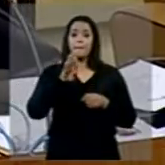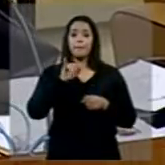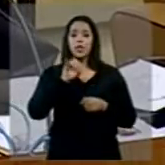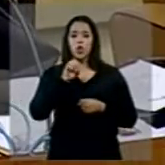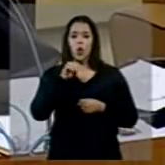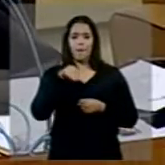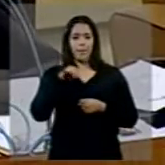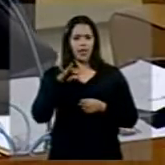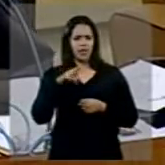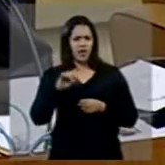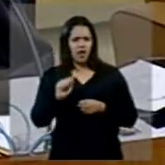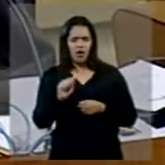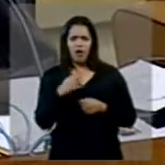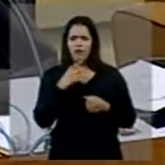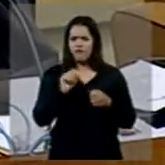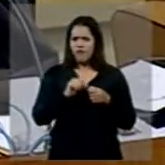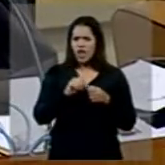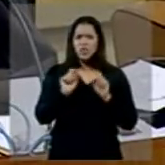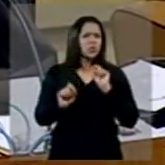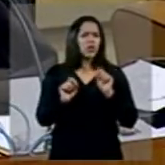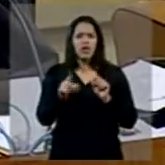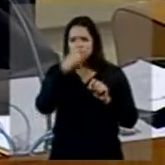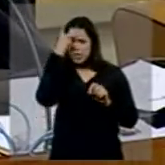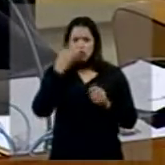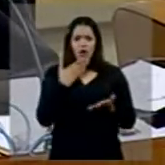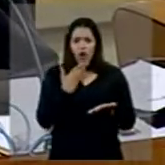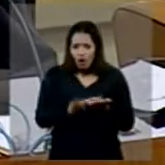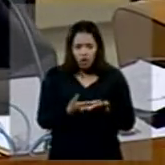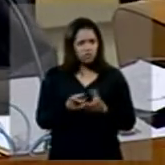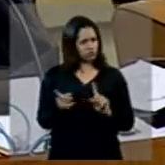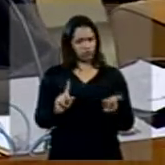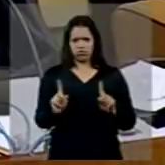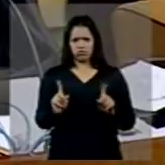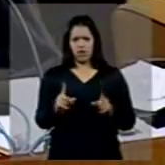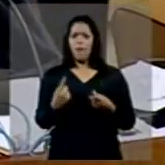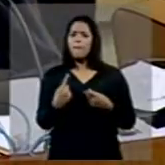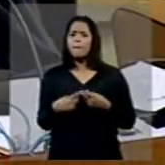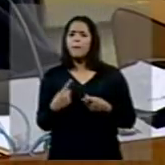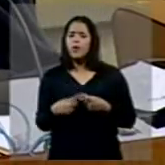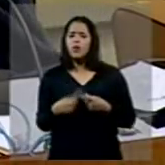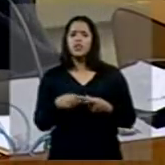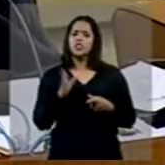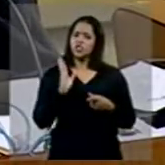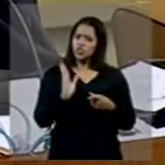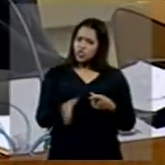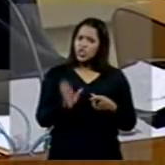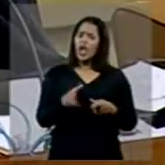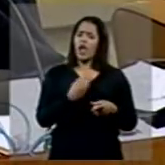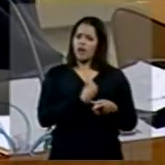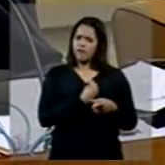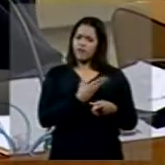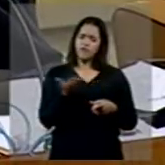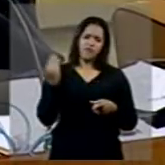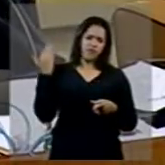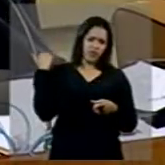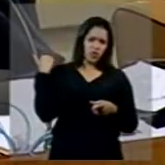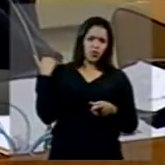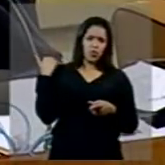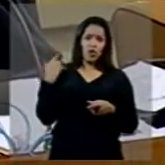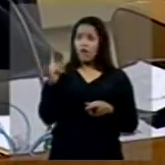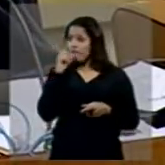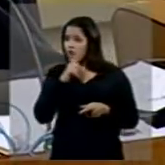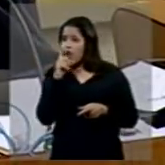causa perplexidade a alguém? Não, a biometria não causa perplexidade em quem já vivenciou as